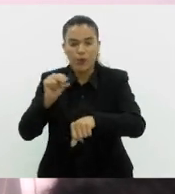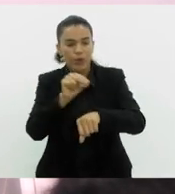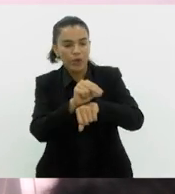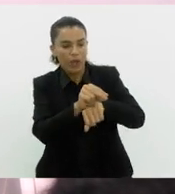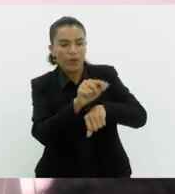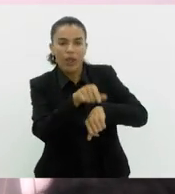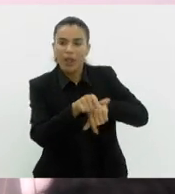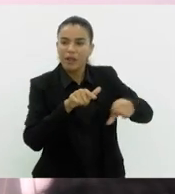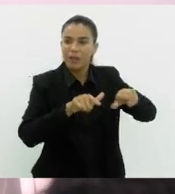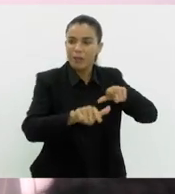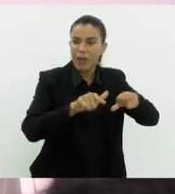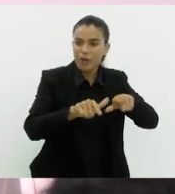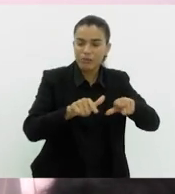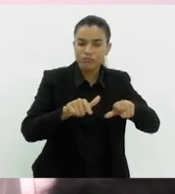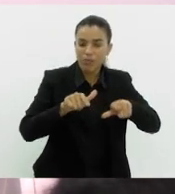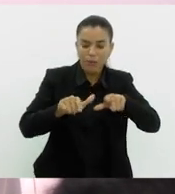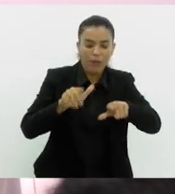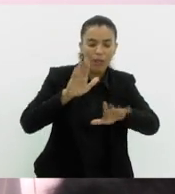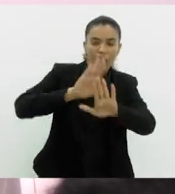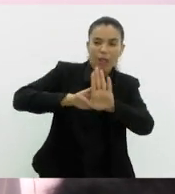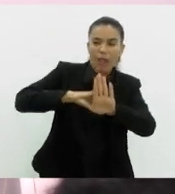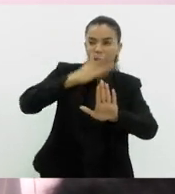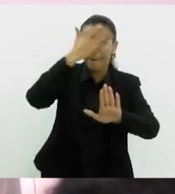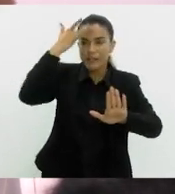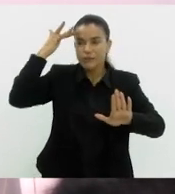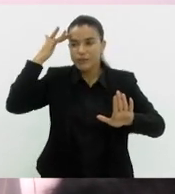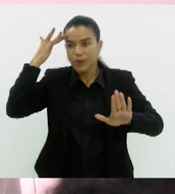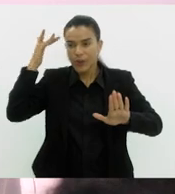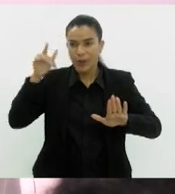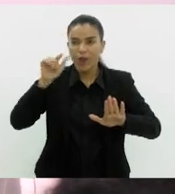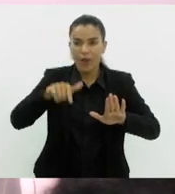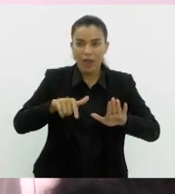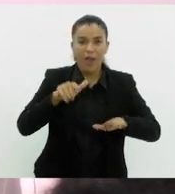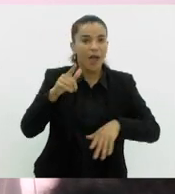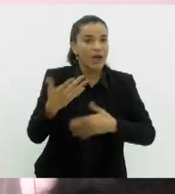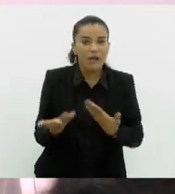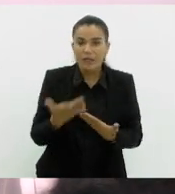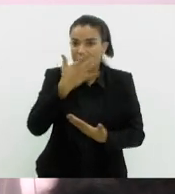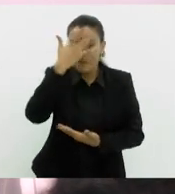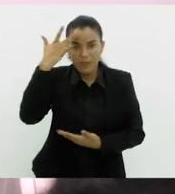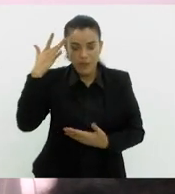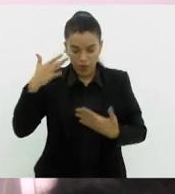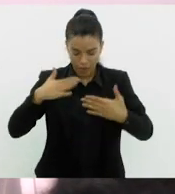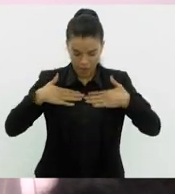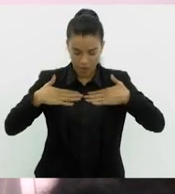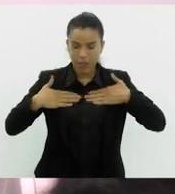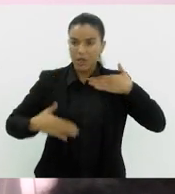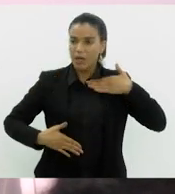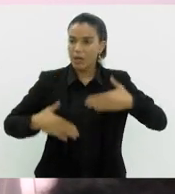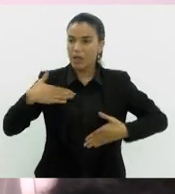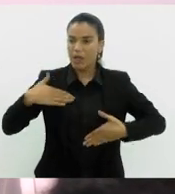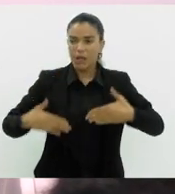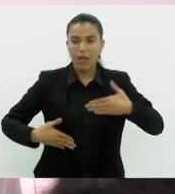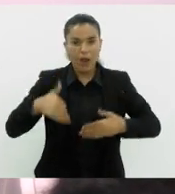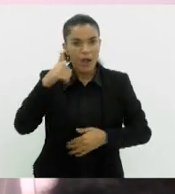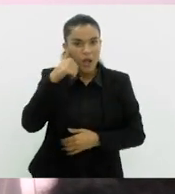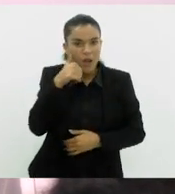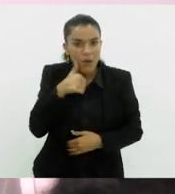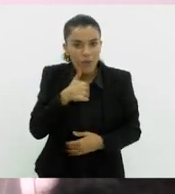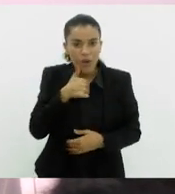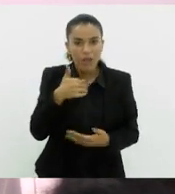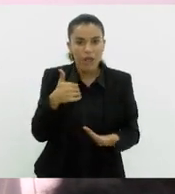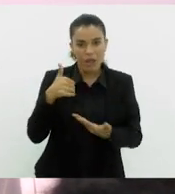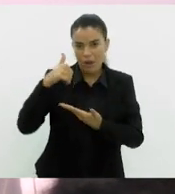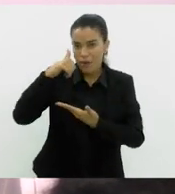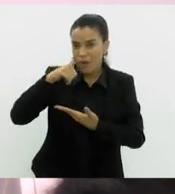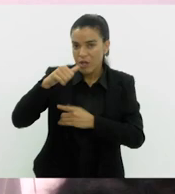trabalho ele precisa ser exercido por uma pessoa. E, na maior parte das vezes, essa pessoa vai ser uma mulher. Sobretudo,